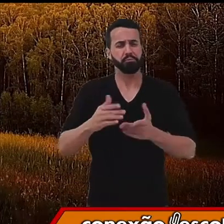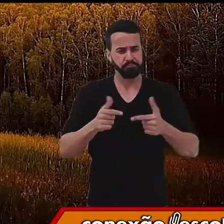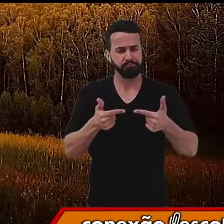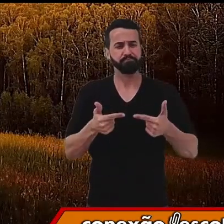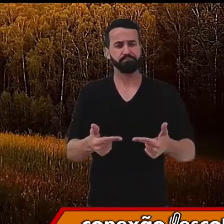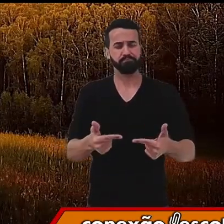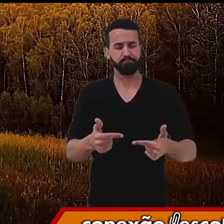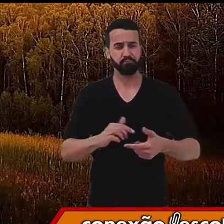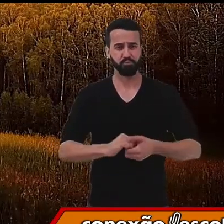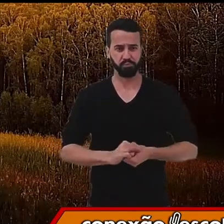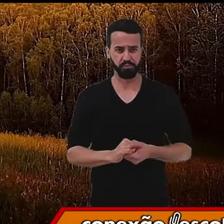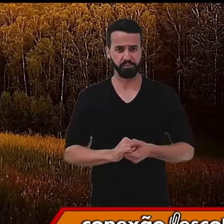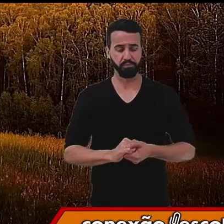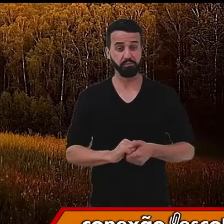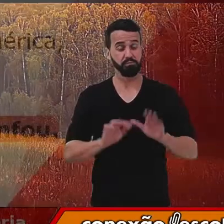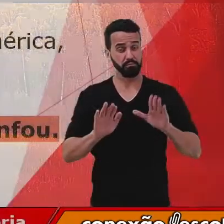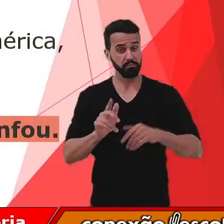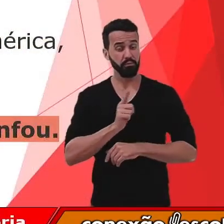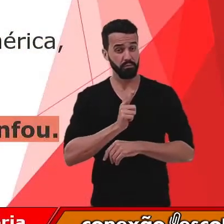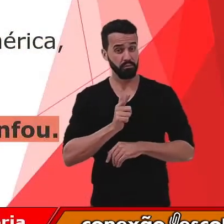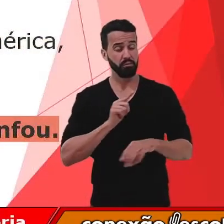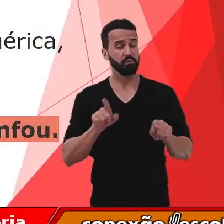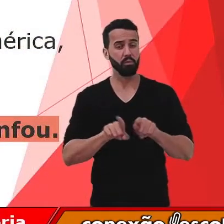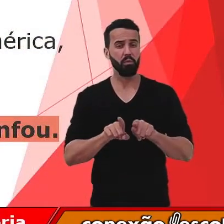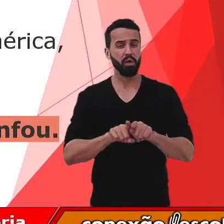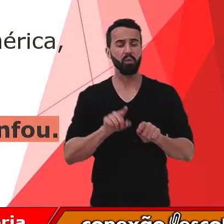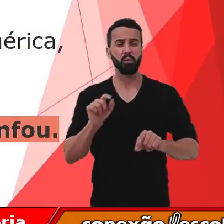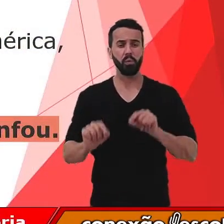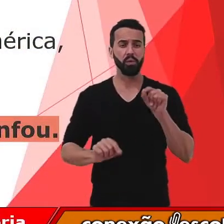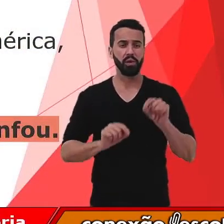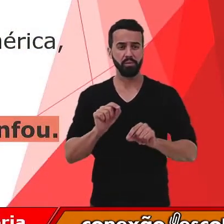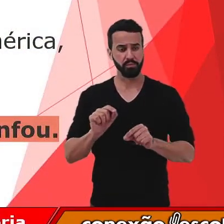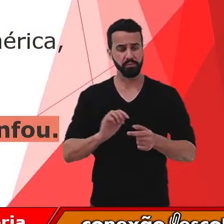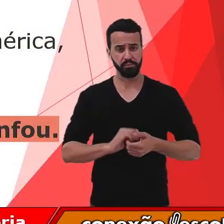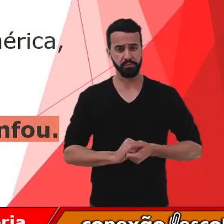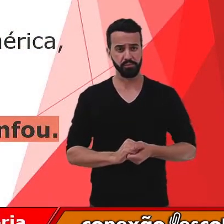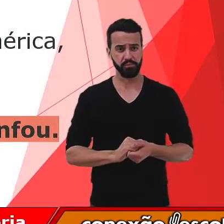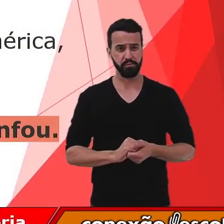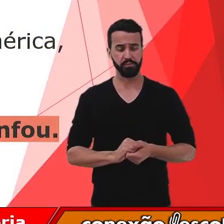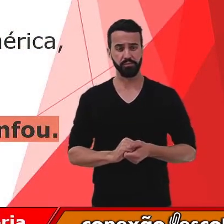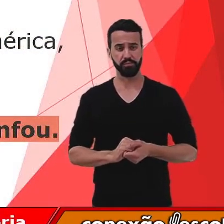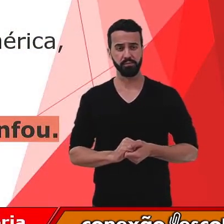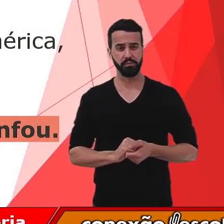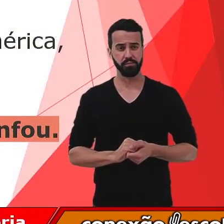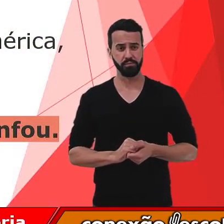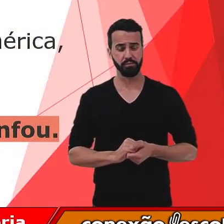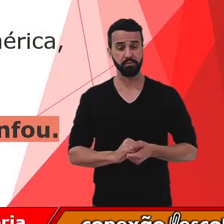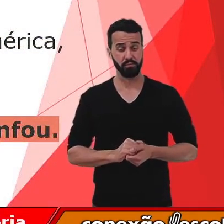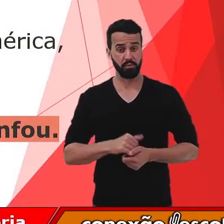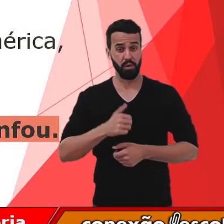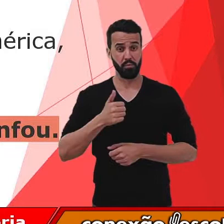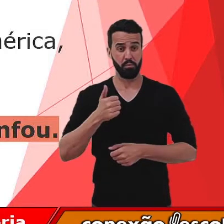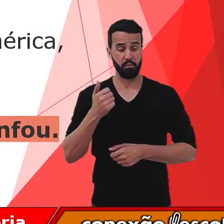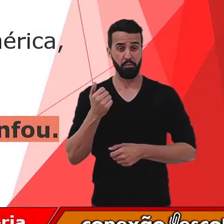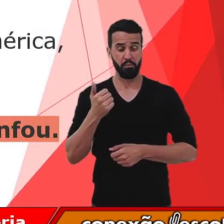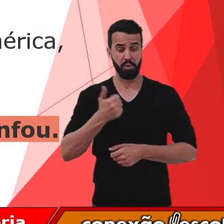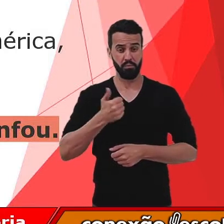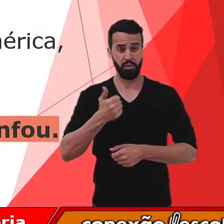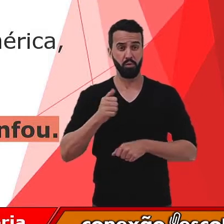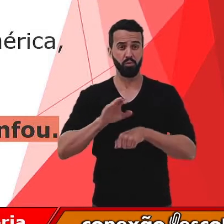temos, então, as grandes questões. A primeira, Constituição Americana